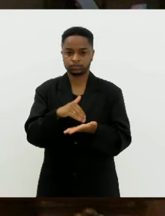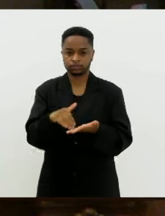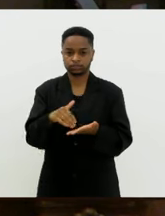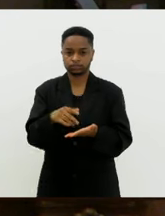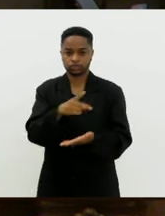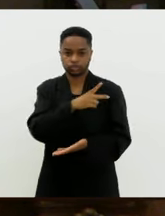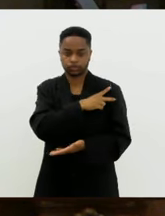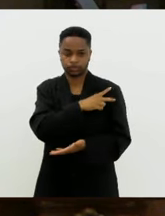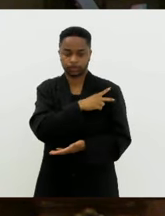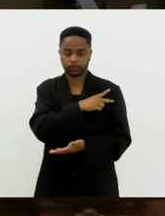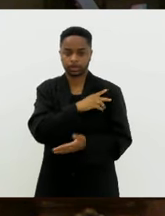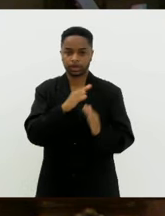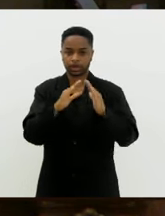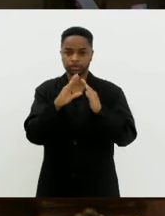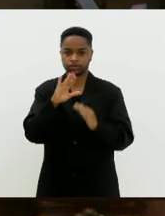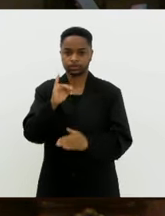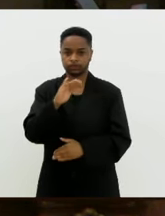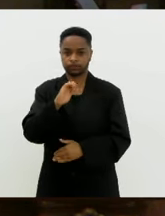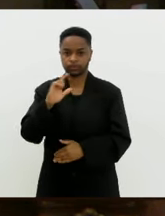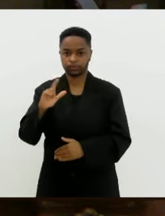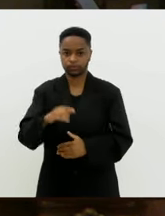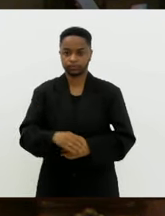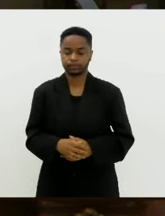Casa Civil do Estado.